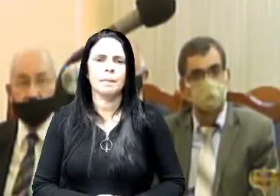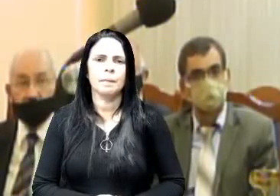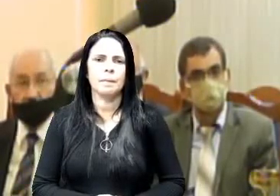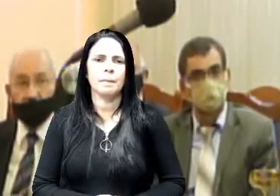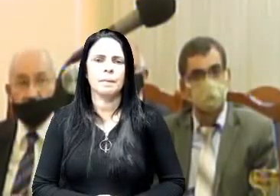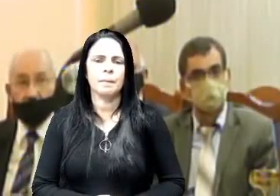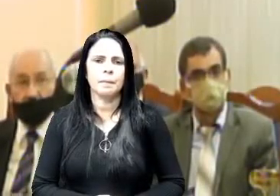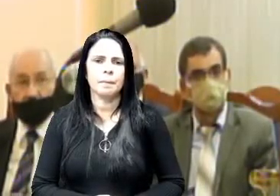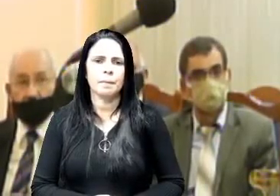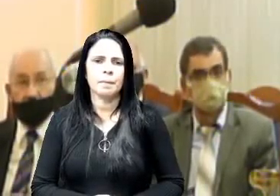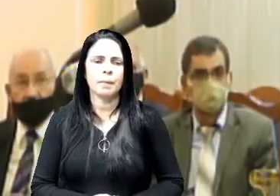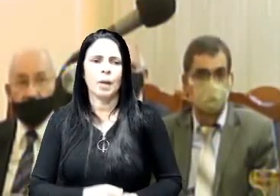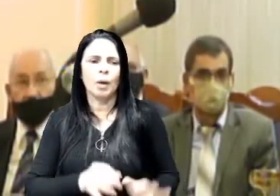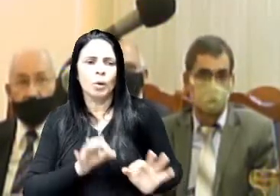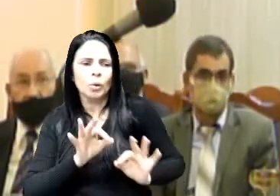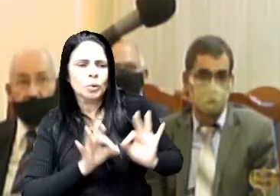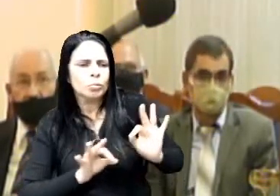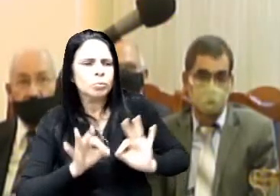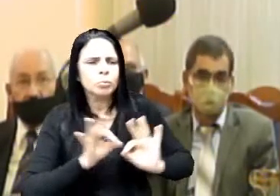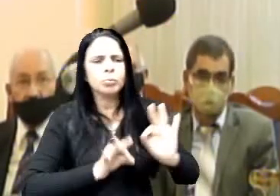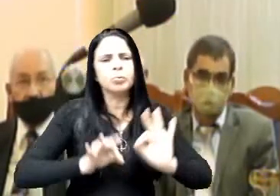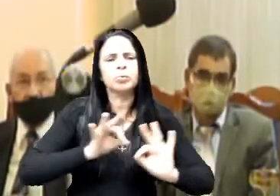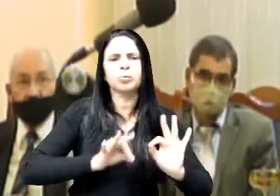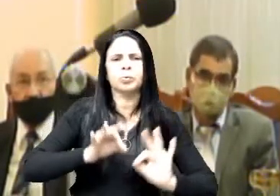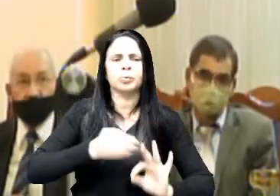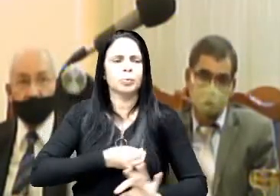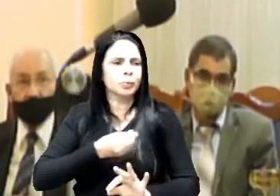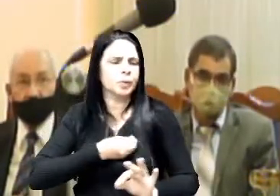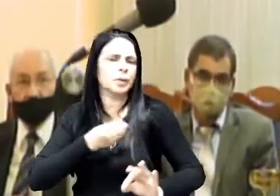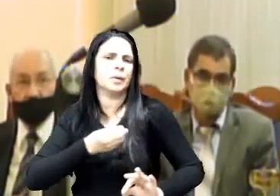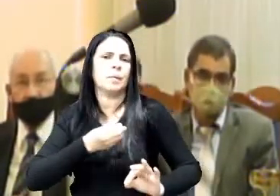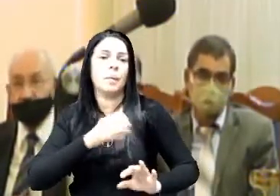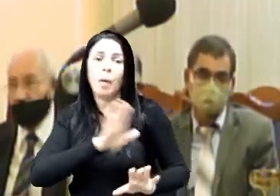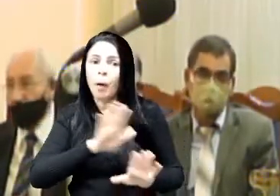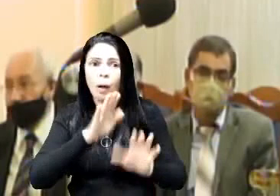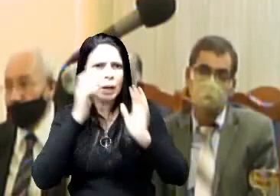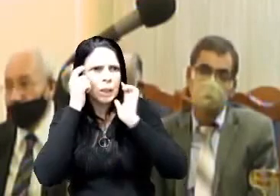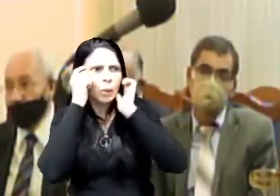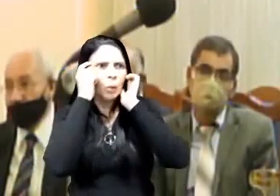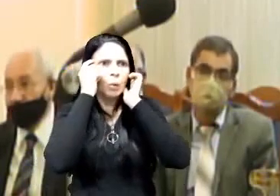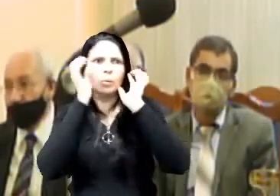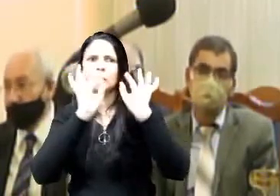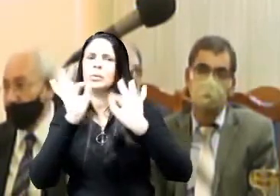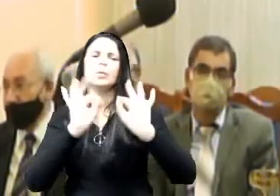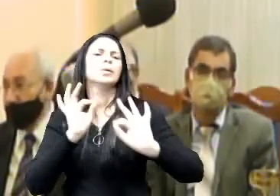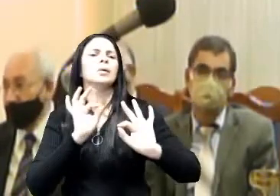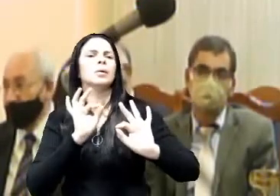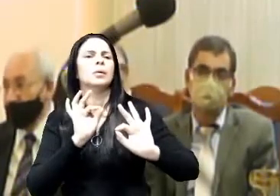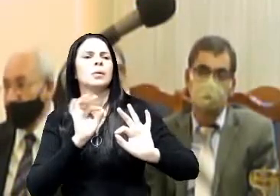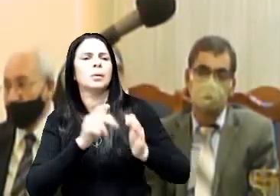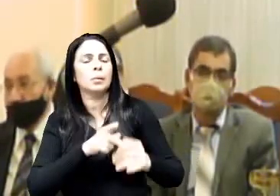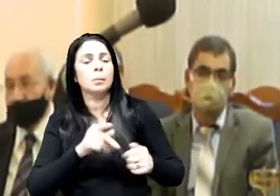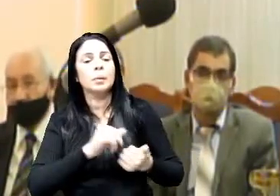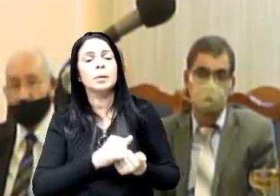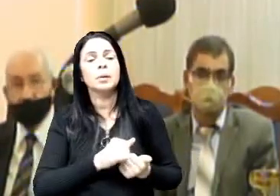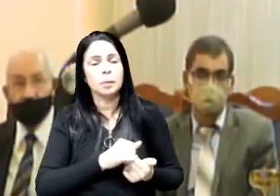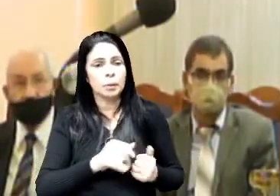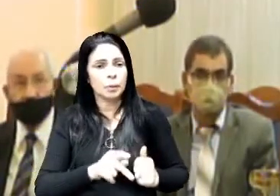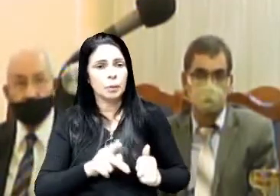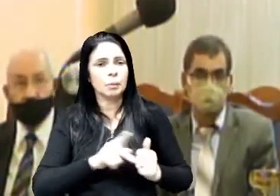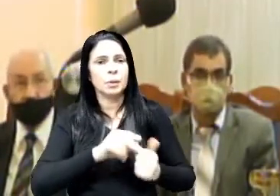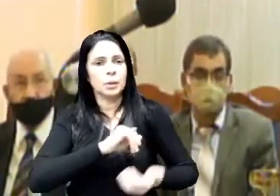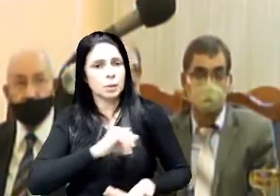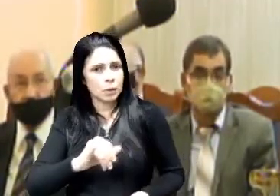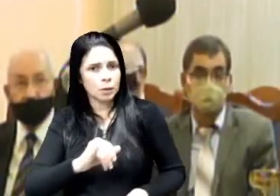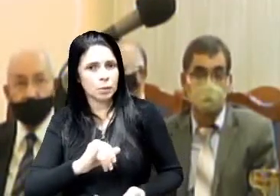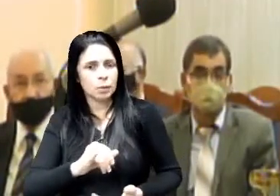purificado. Pedro está dizendo, olha, não fique admirado não, vai vir prova de fogo por aí para provar vocês. Mas é como o